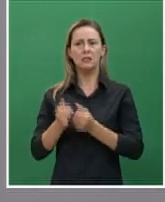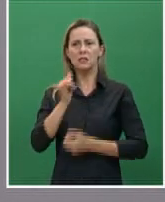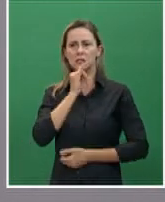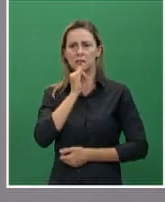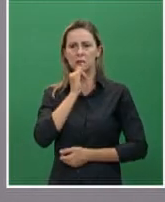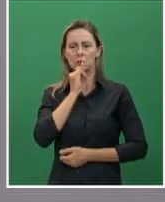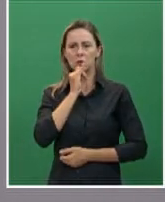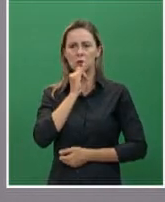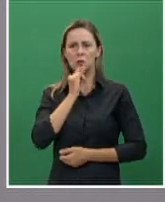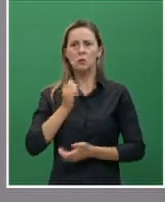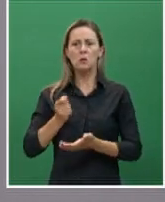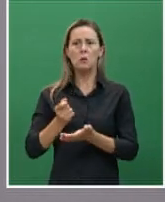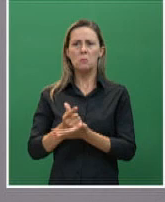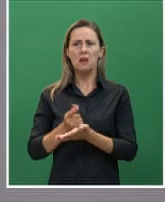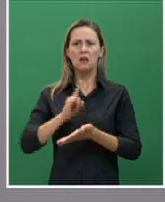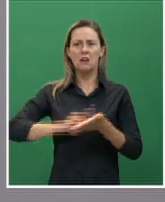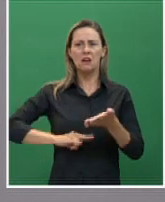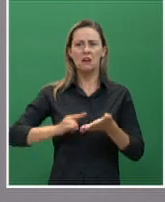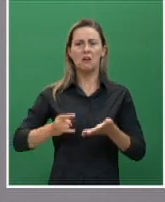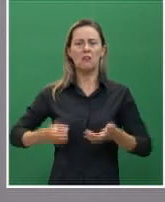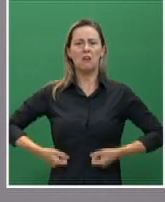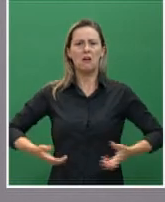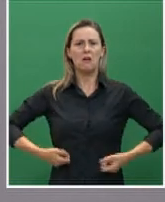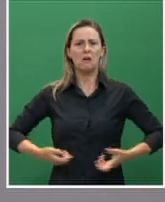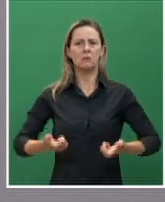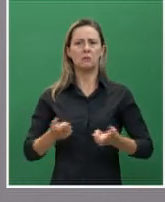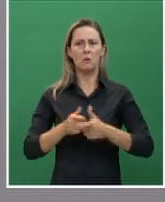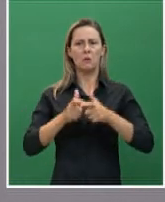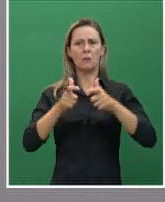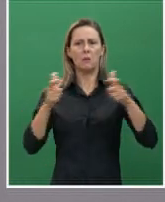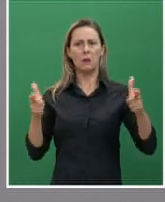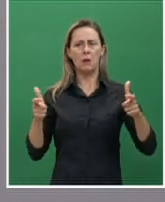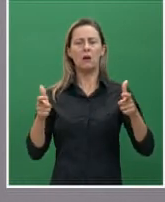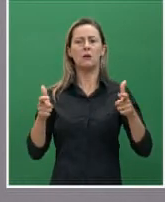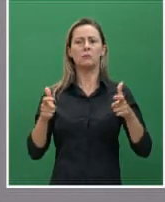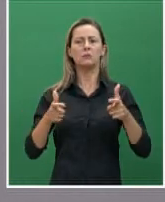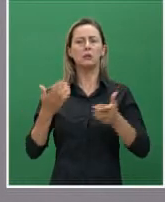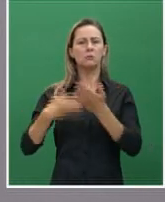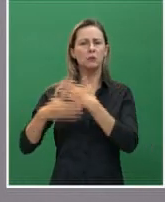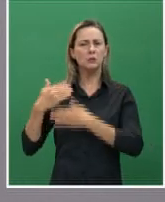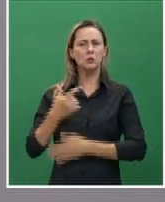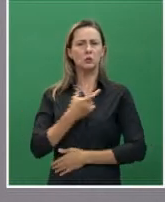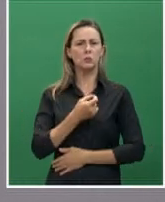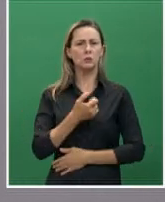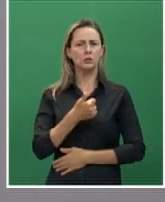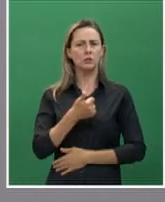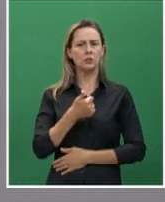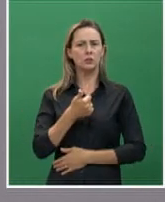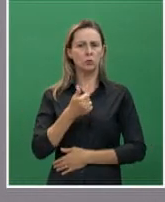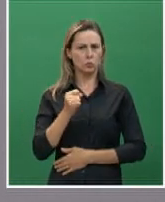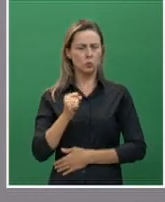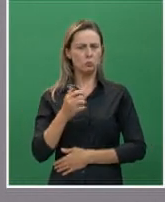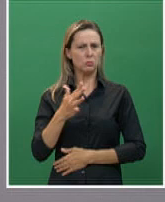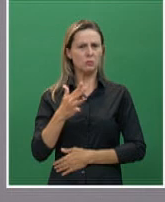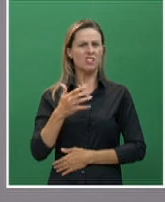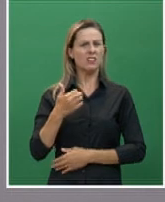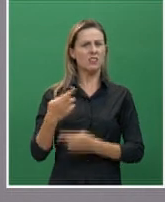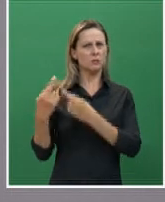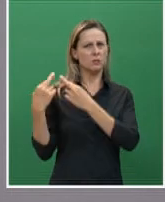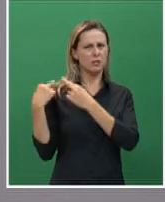uma fratura enorme que foi justamente aconteceu a tragédia 2008 que amanhã completa a completa 12 anos é uma